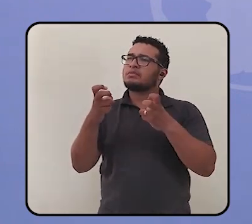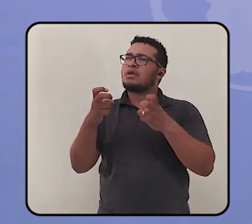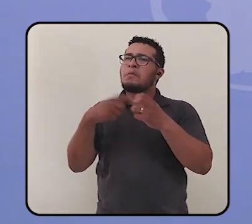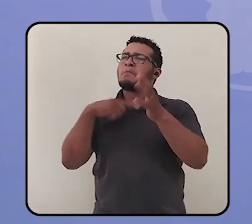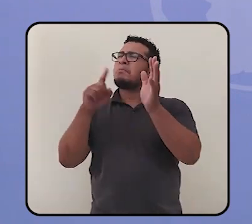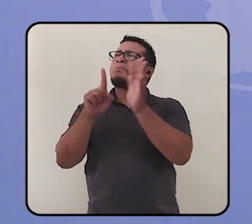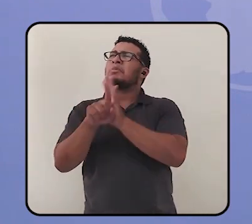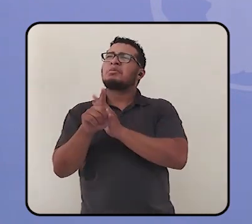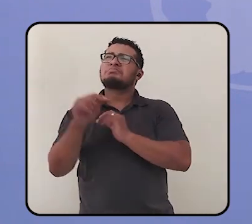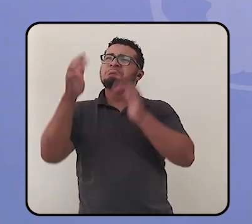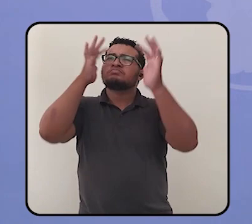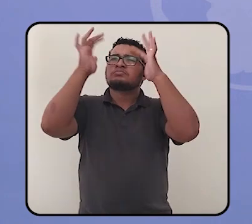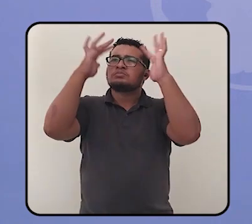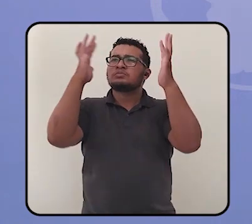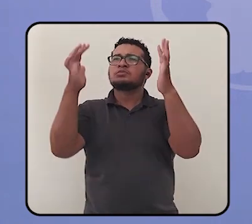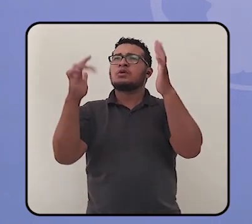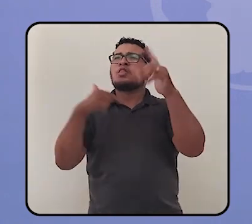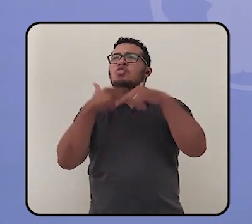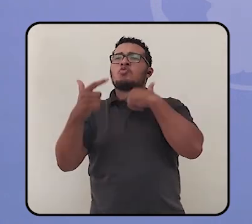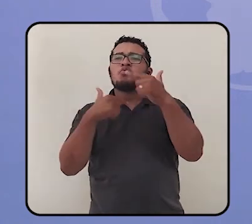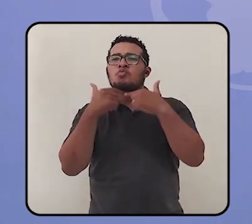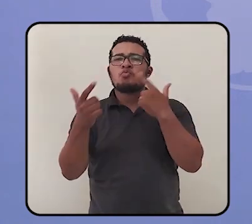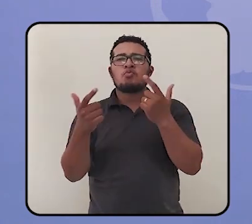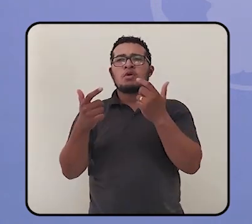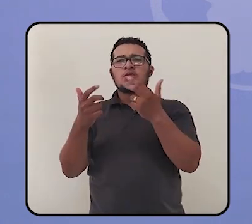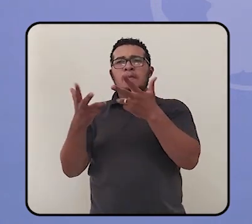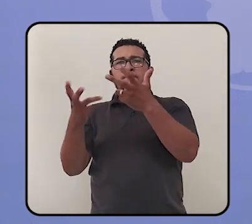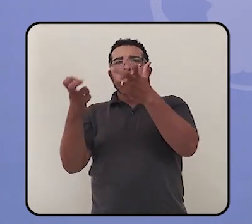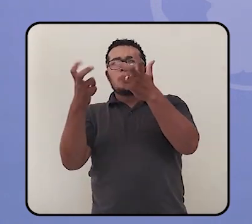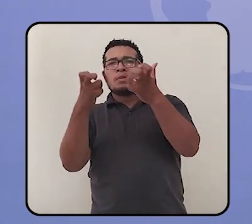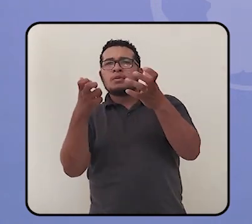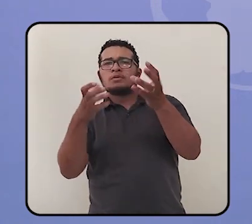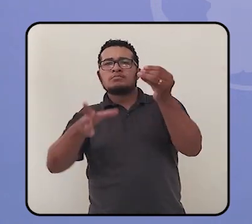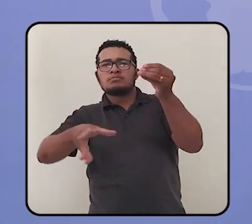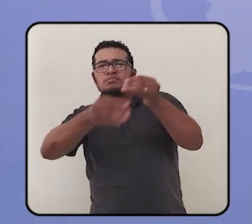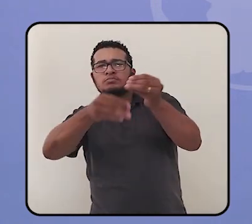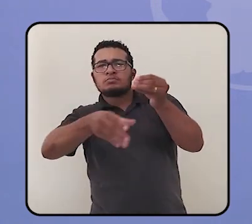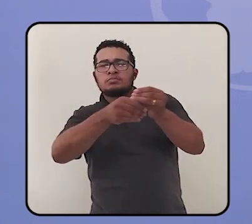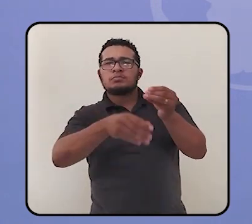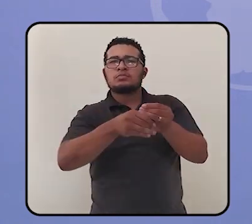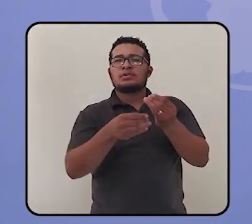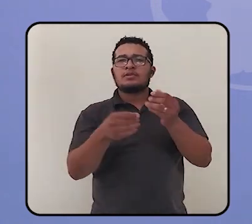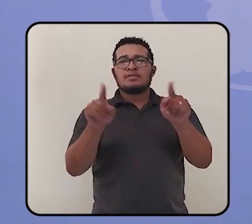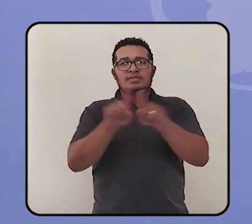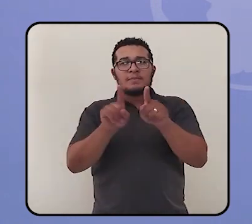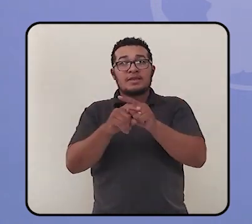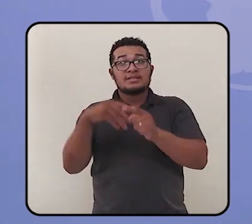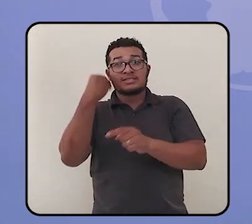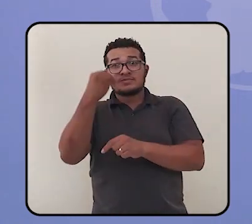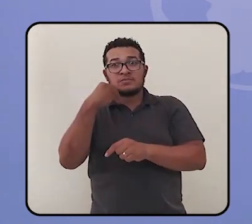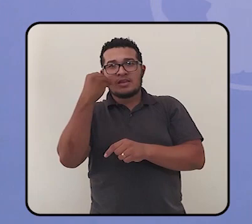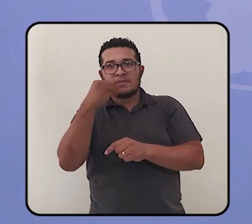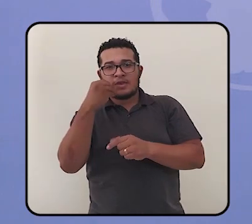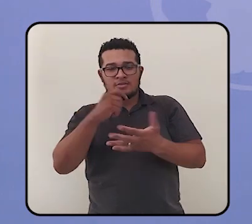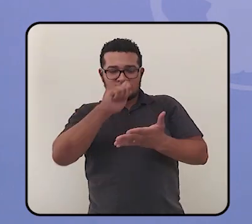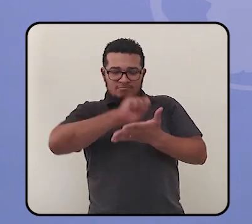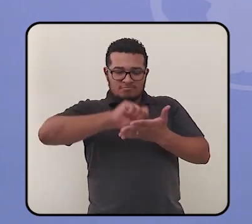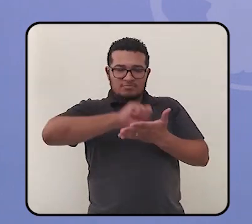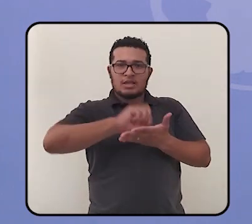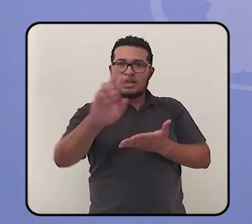fazer perguntas fazer observações fazer alguns experimentos anotar o resultado